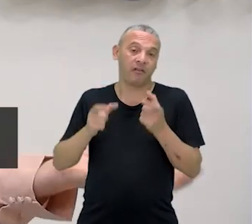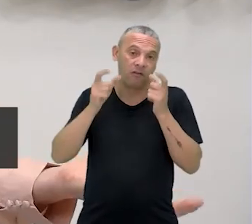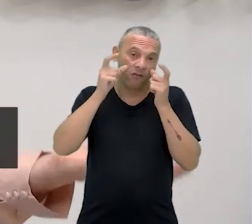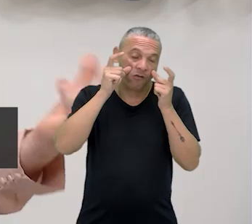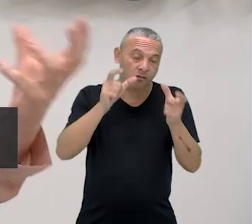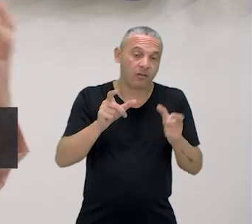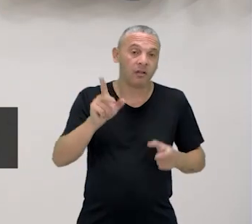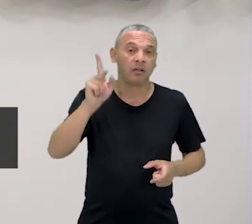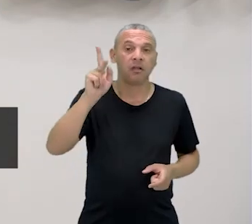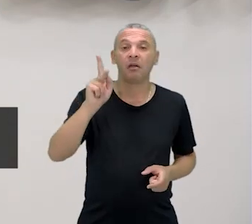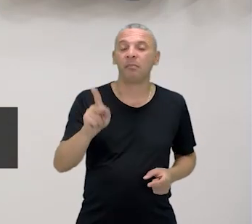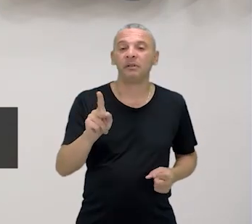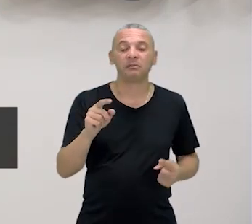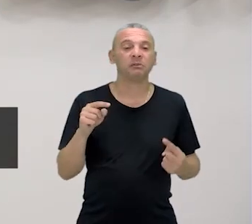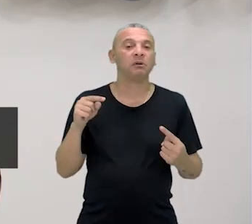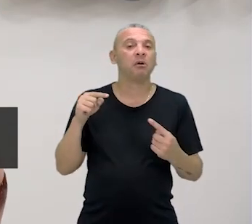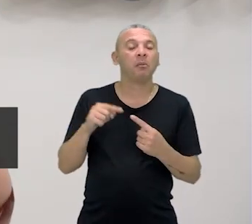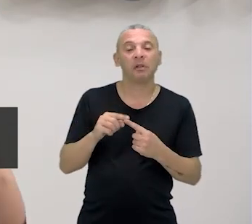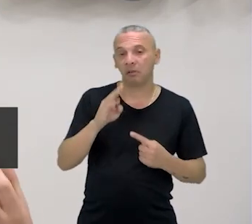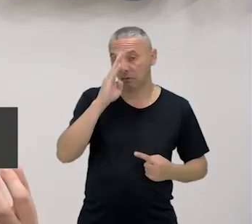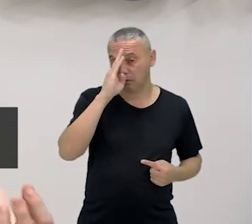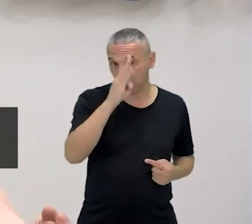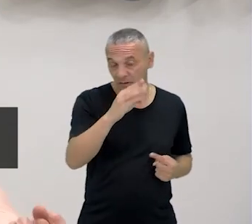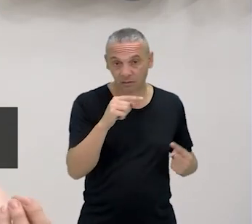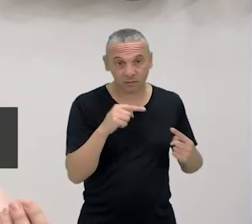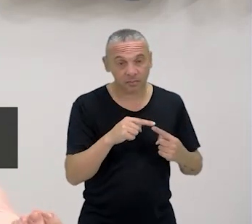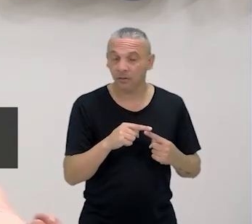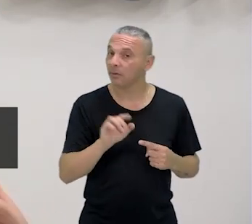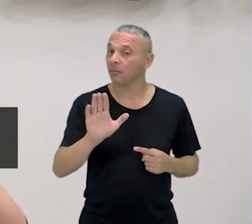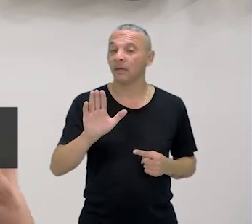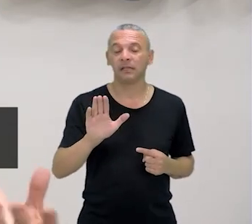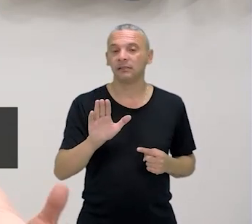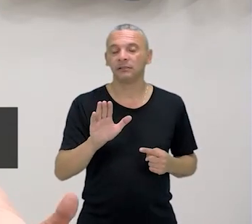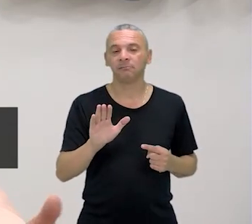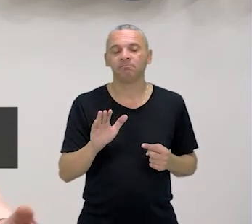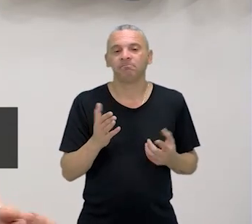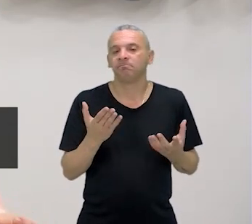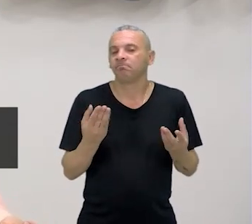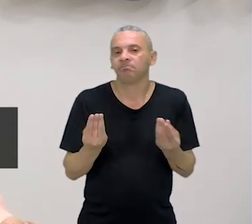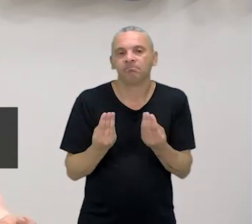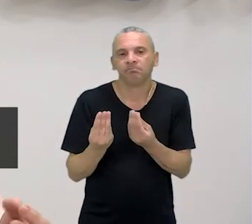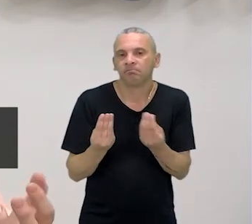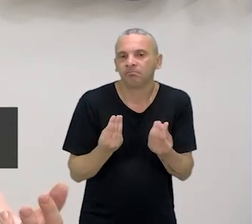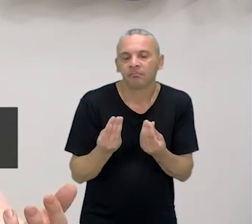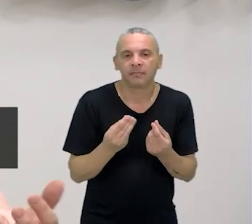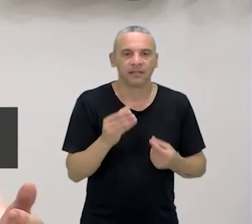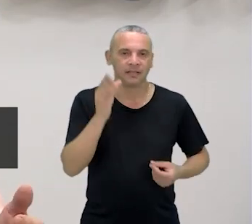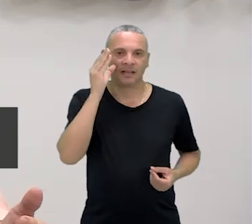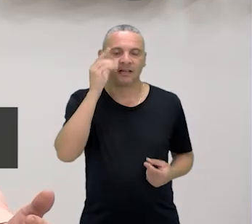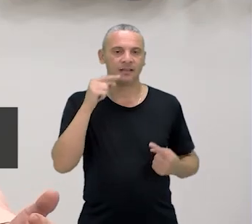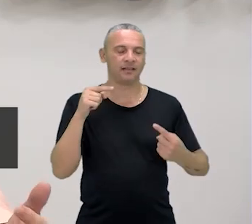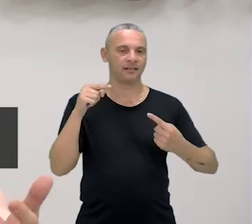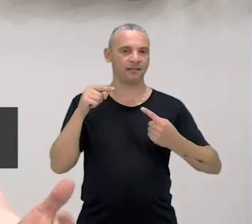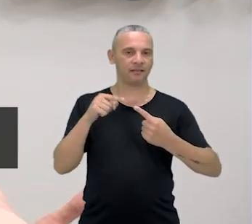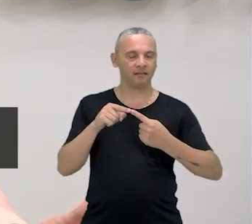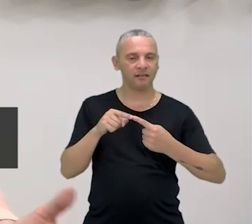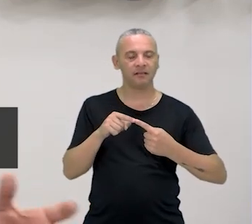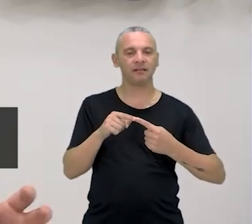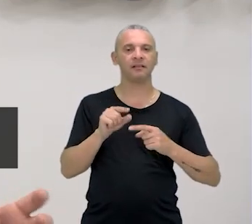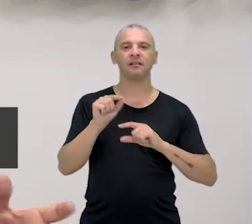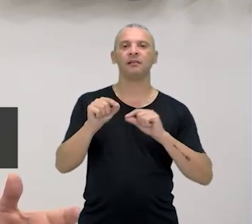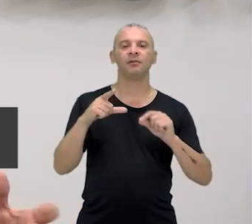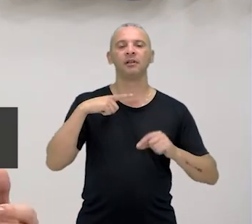que se opõe diretamente a ele, mas o casamento financiado, o casamento por interesse, na minha visão,